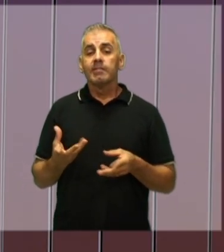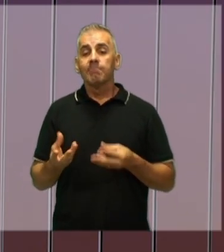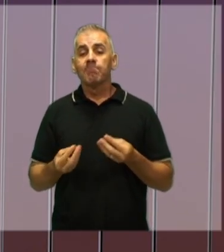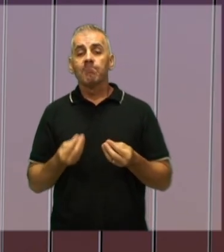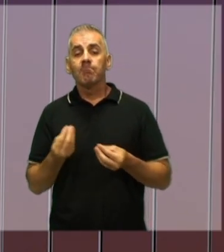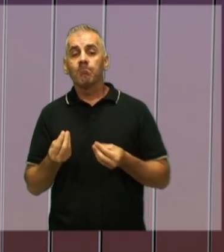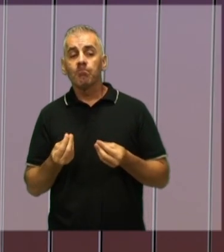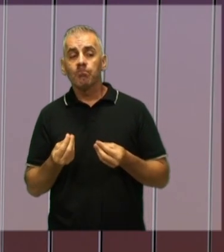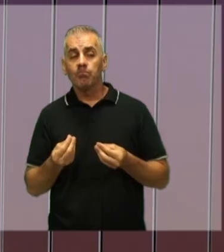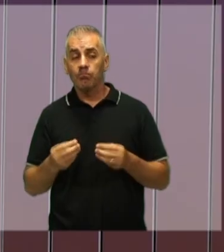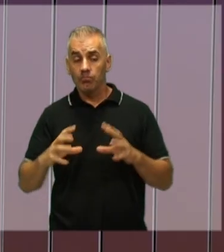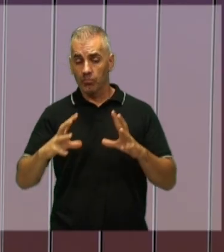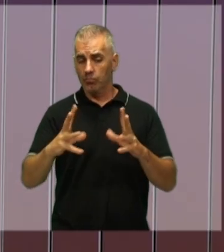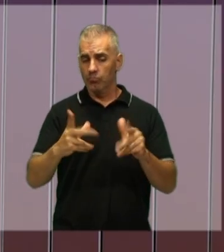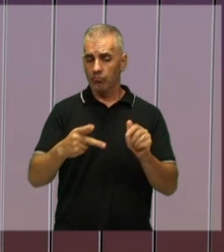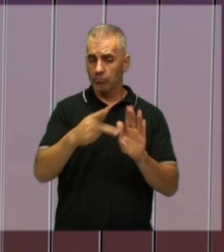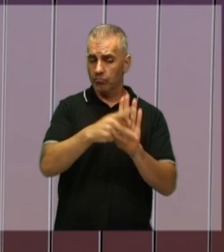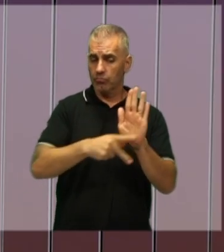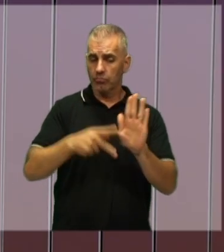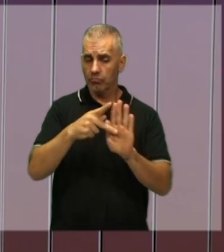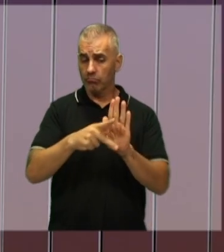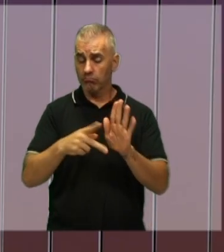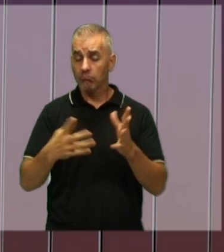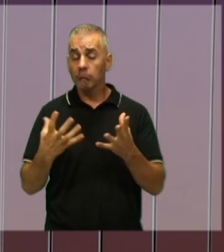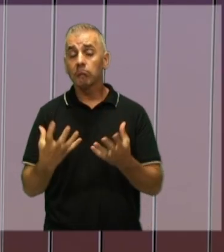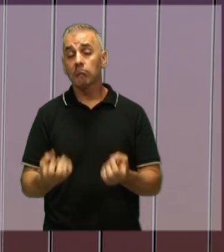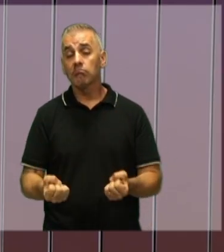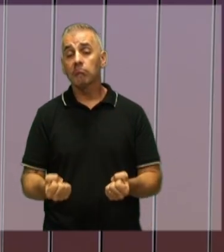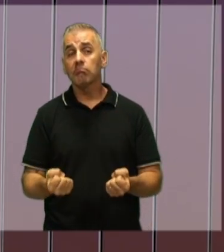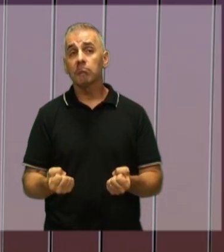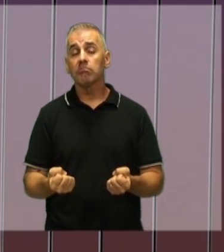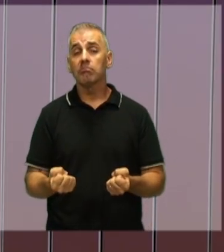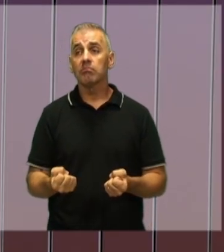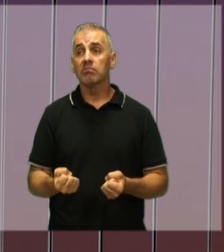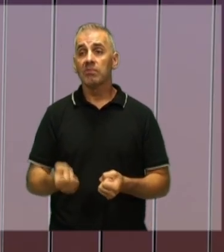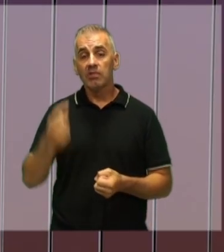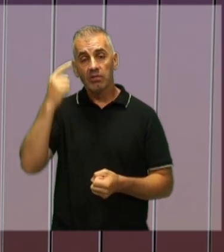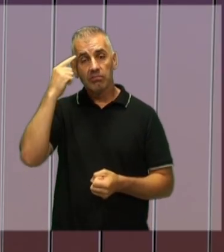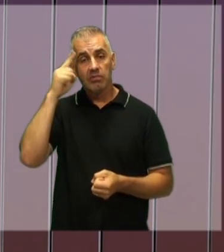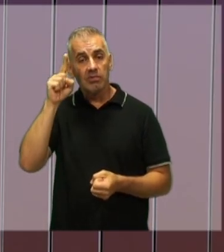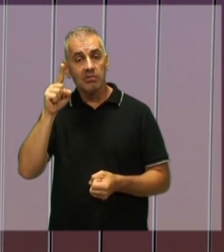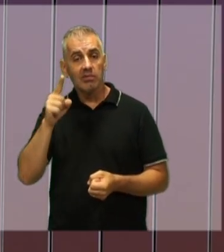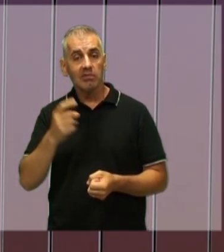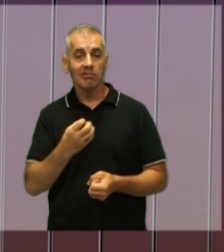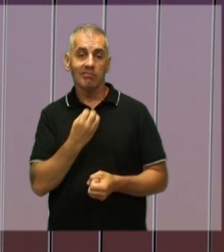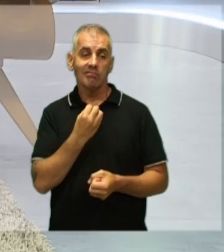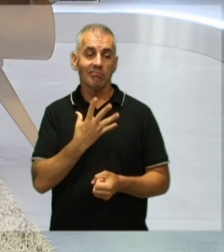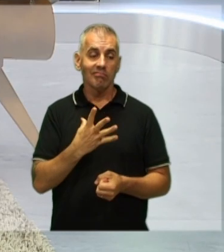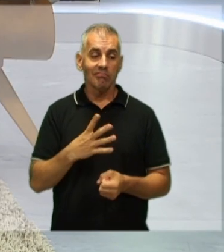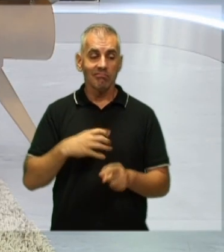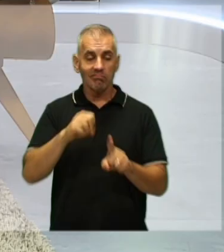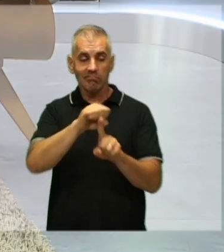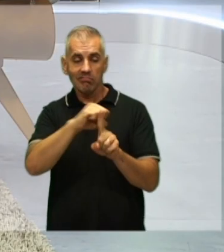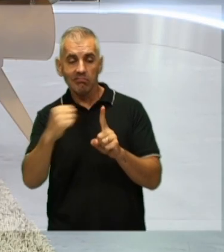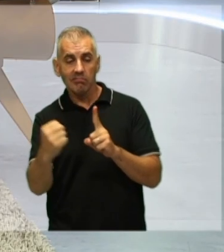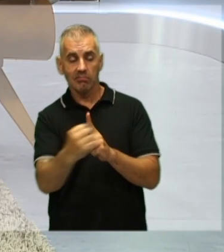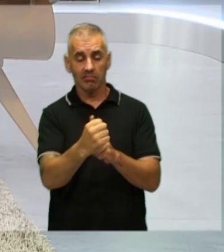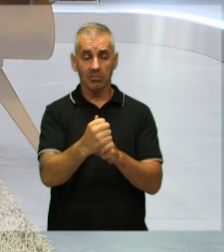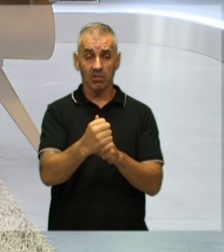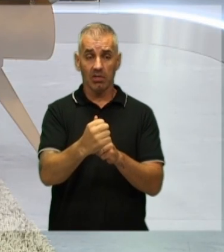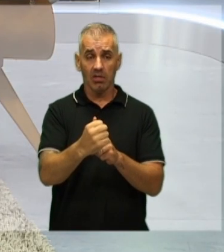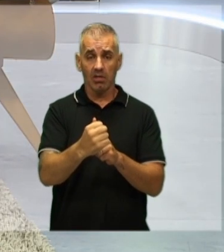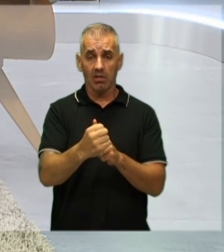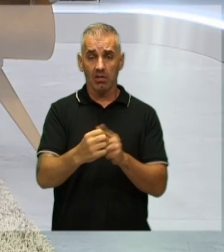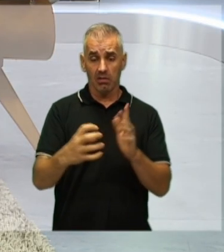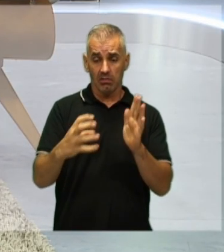escopo principal do projeto, ele é bem aceito. Por quê? Porque é pensando no bem-estar da sociedade e a situação e a oposição quer